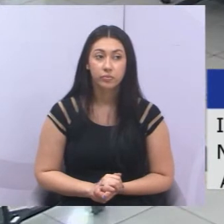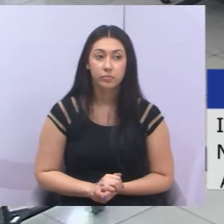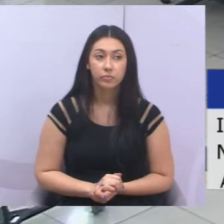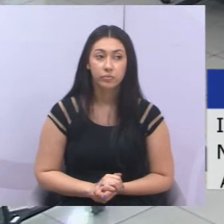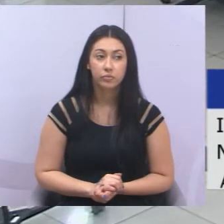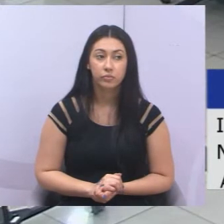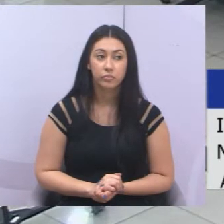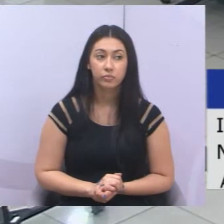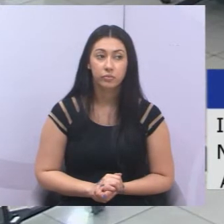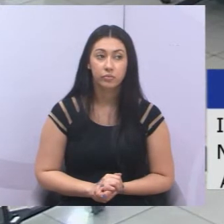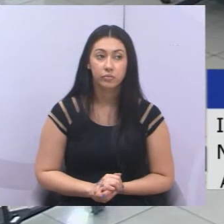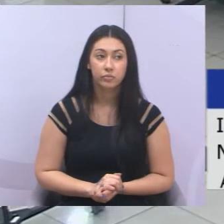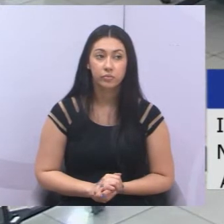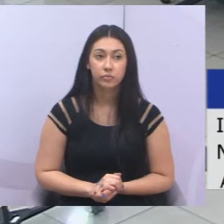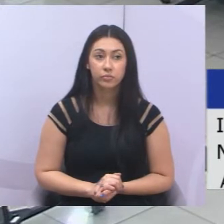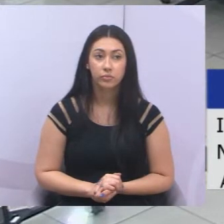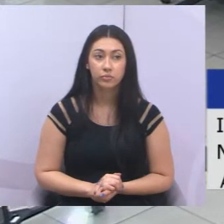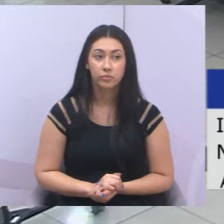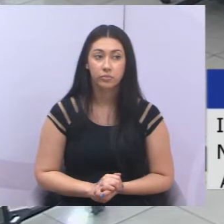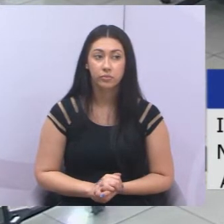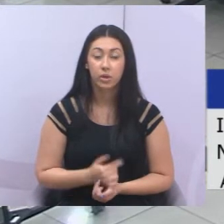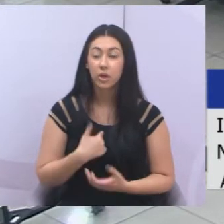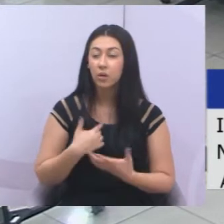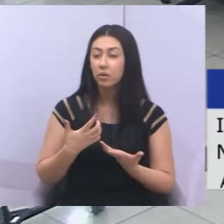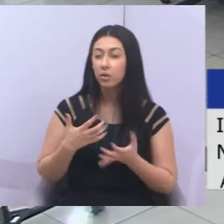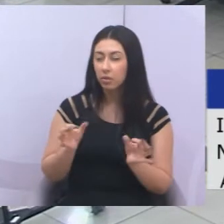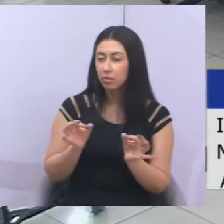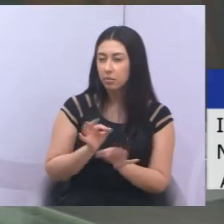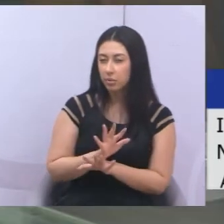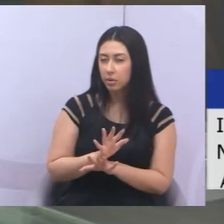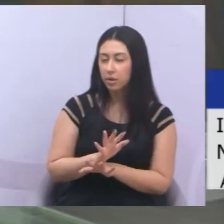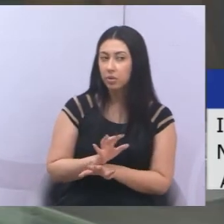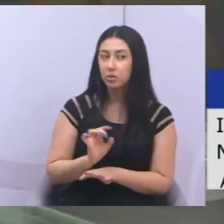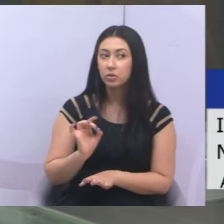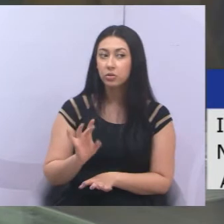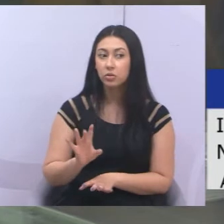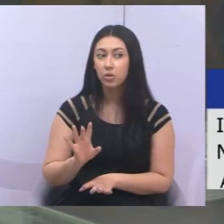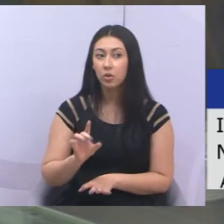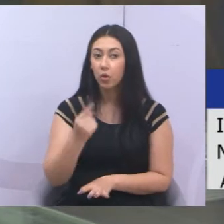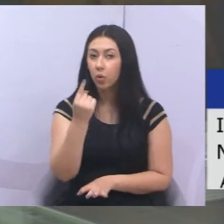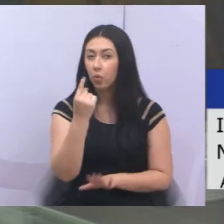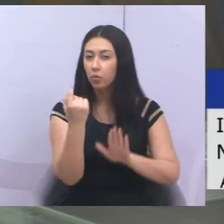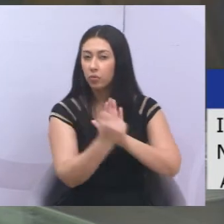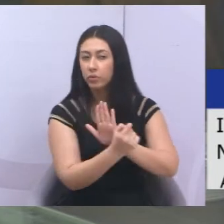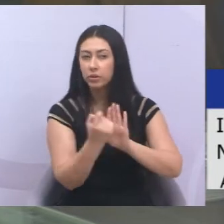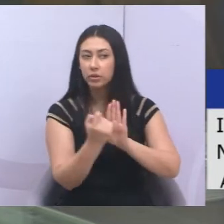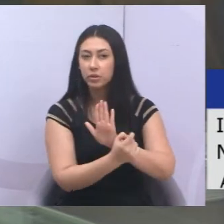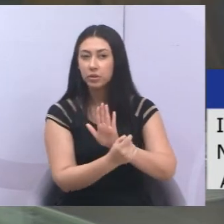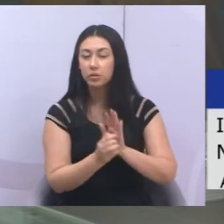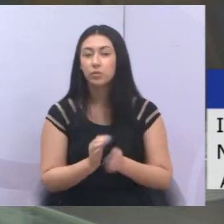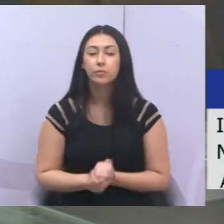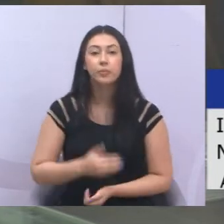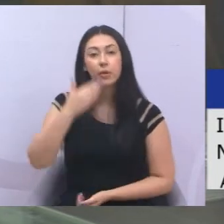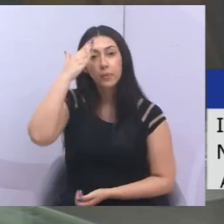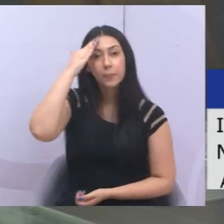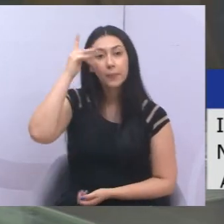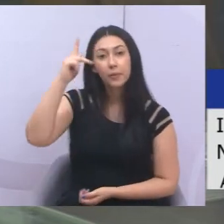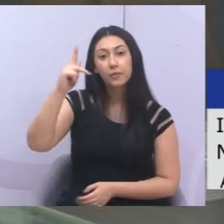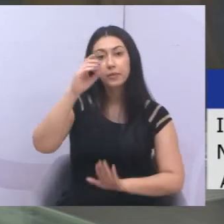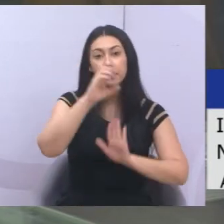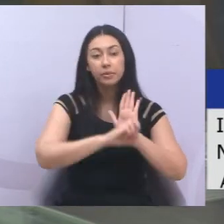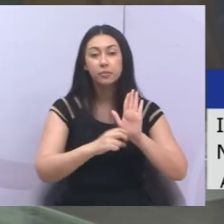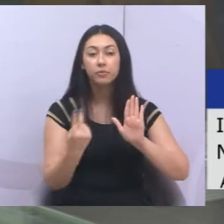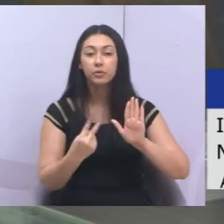Pastor Rogério, eu quero finalizar trazendo também mais um versículo bíblico que está em Provérbios